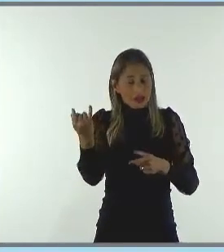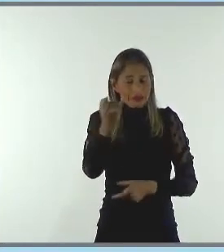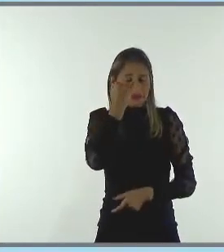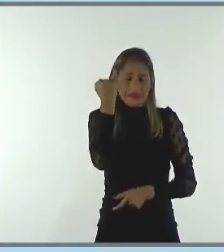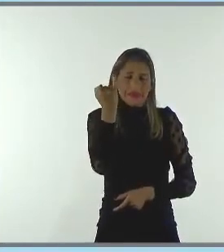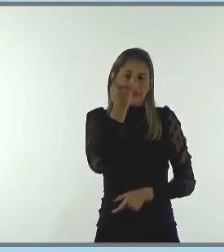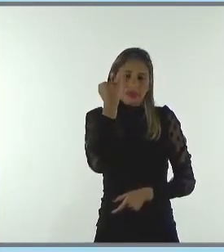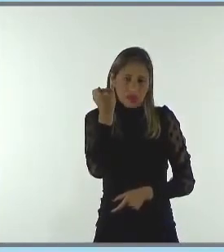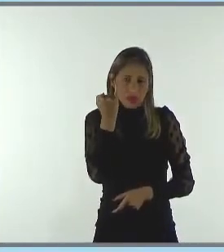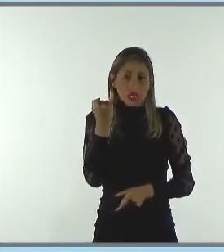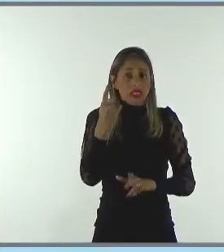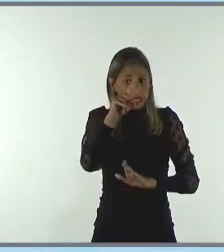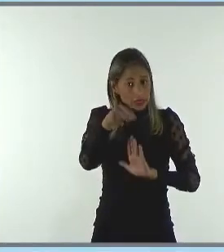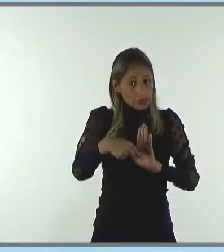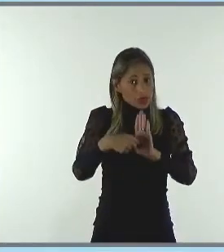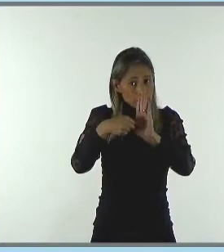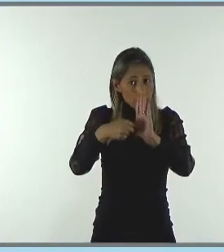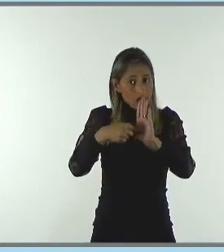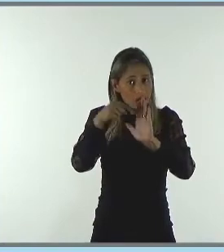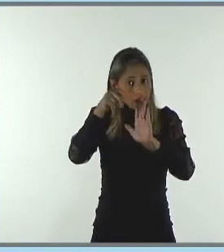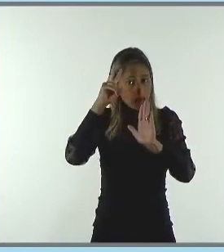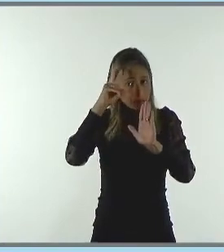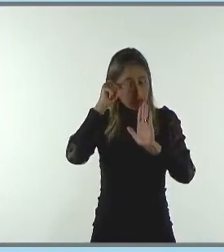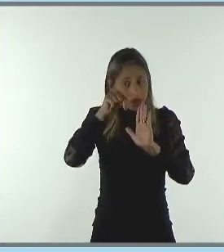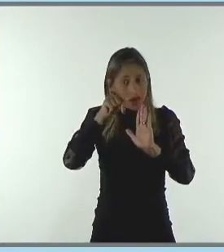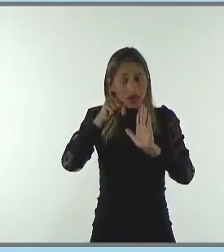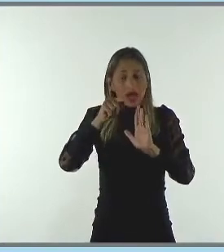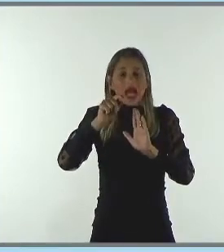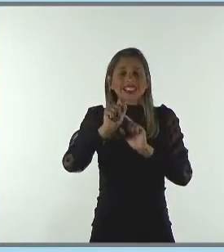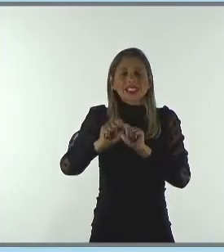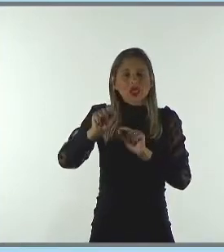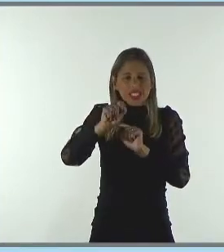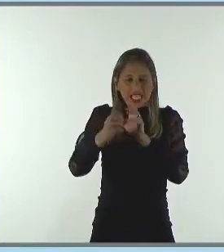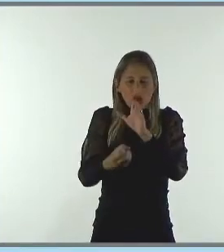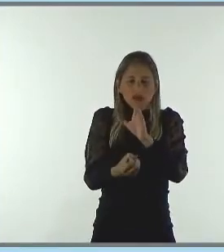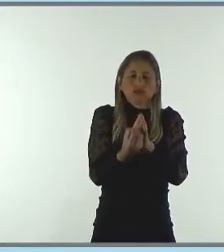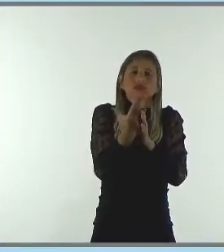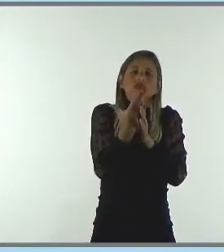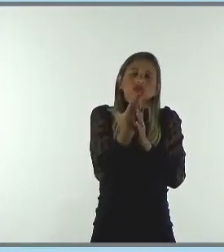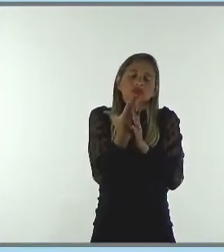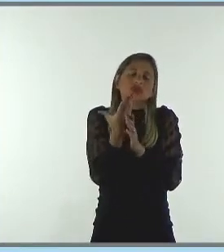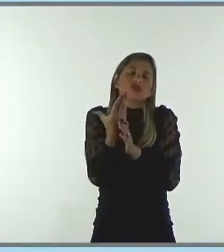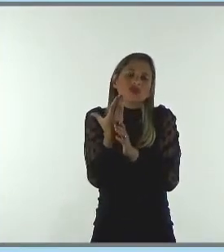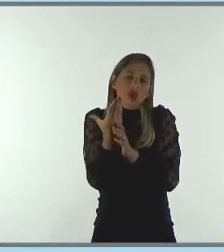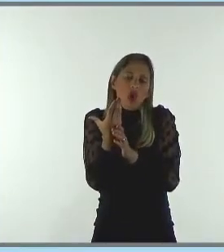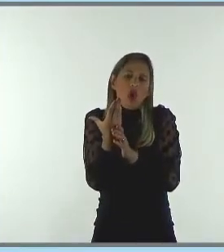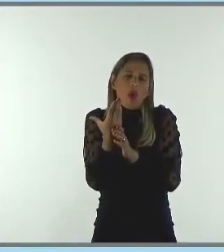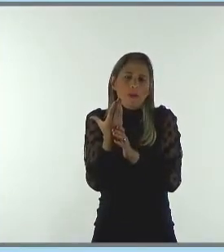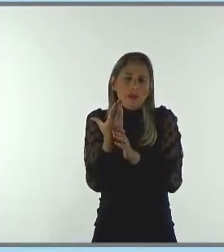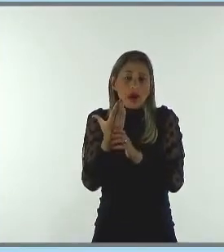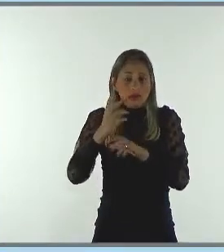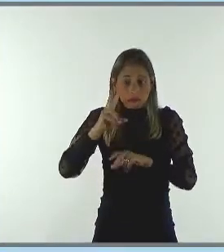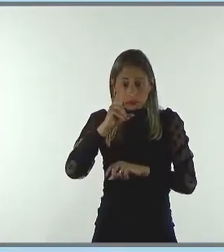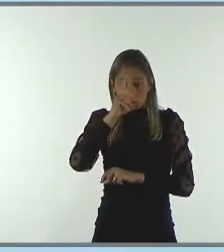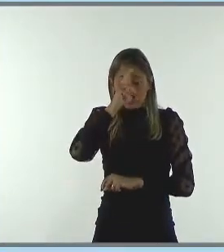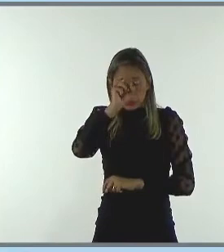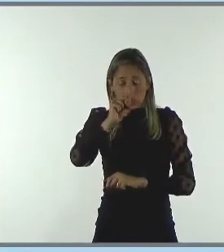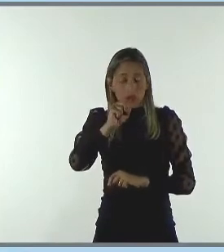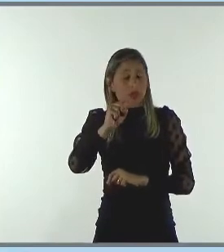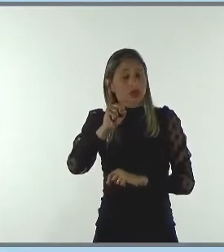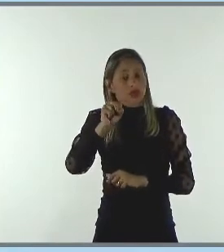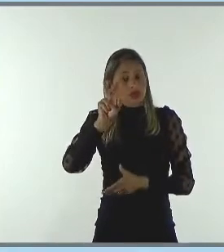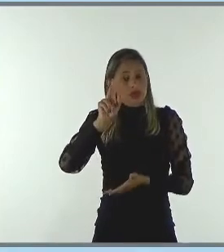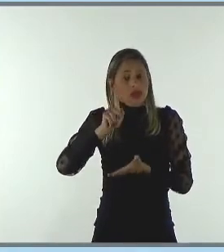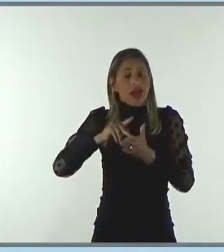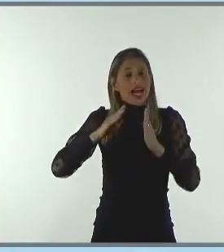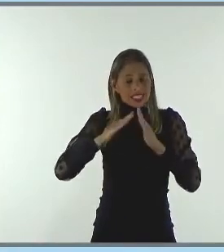importante, que tem que ser destacada, porque quando as associações se formam, né, procuram fortalecer exatamente as